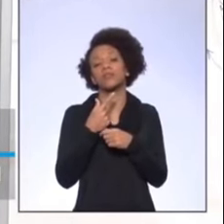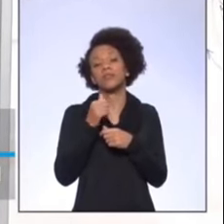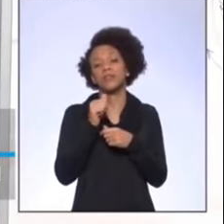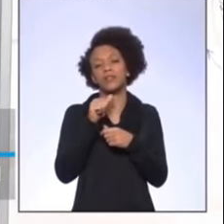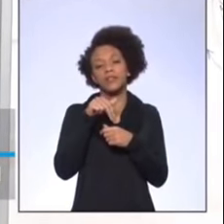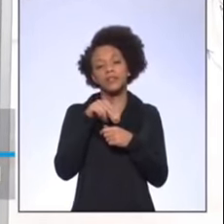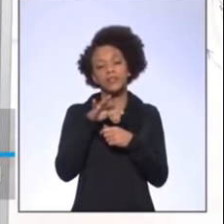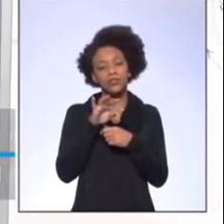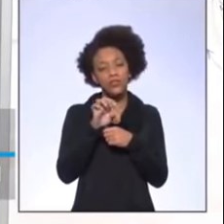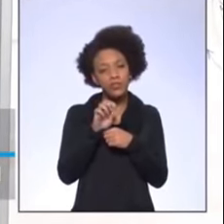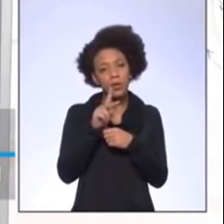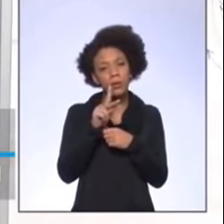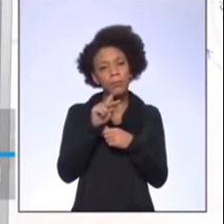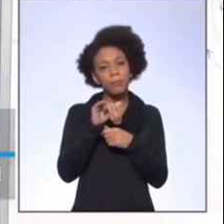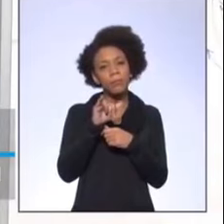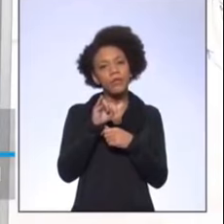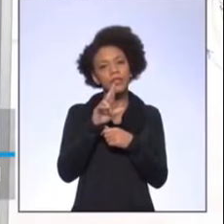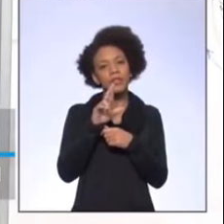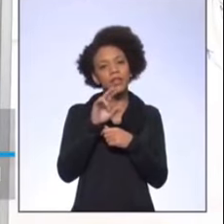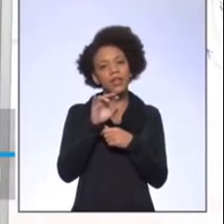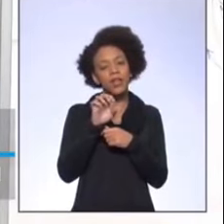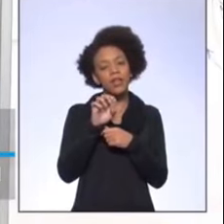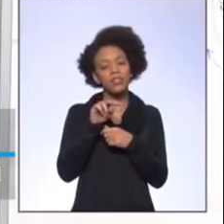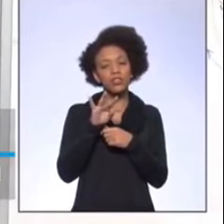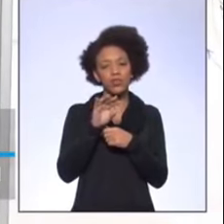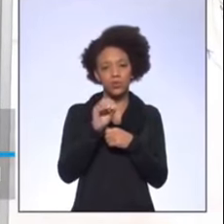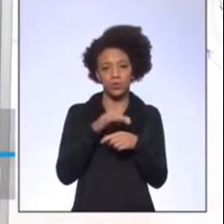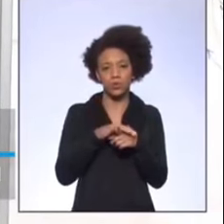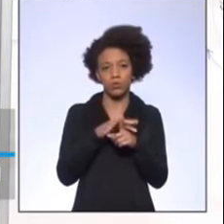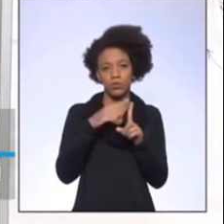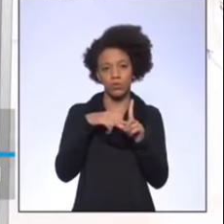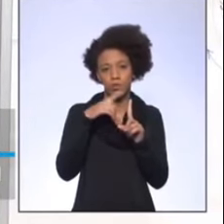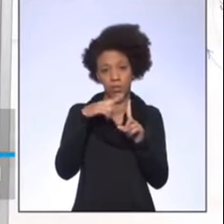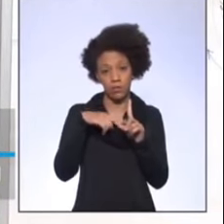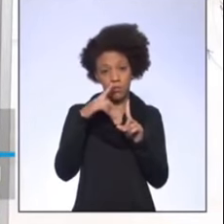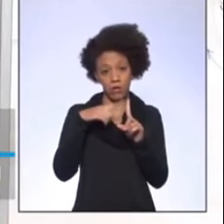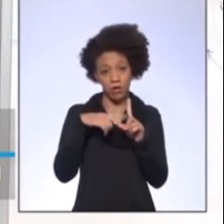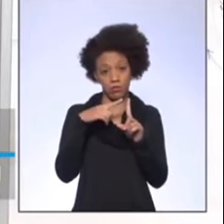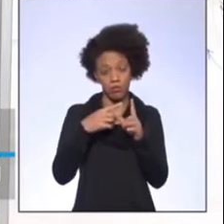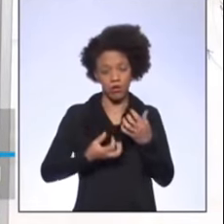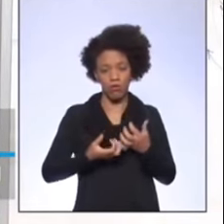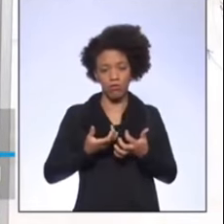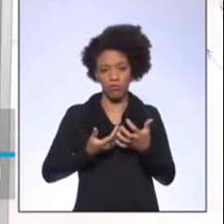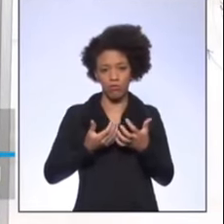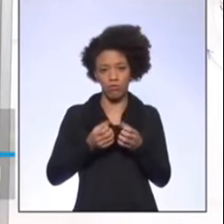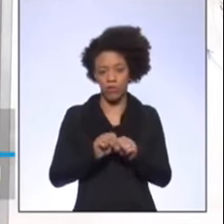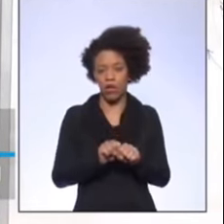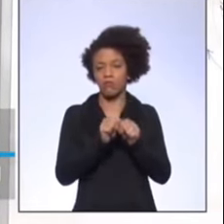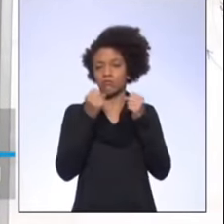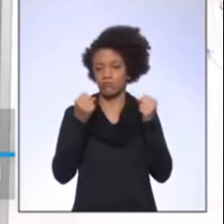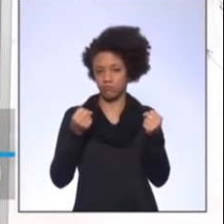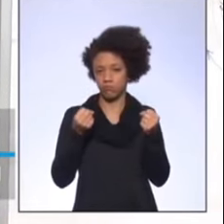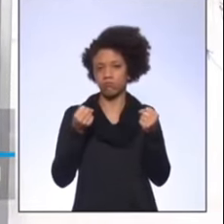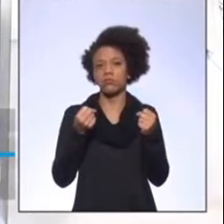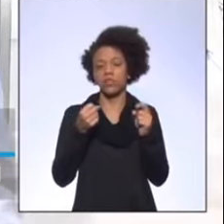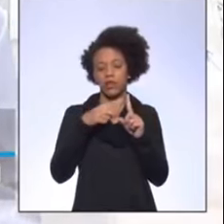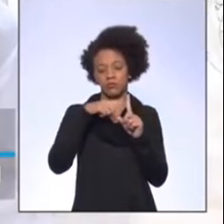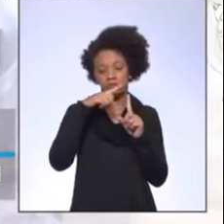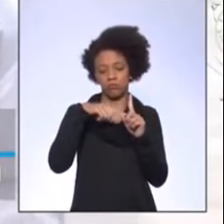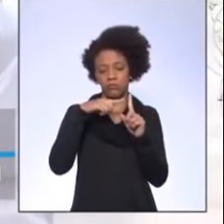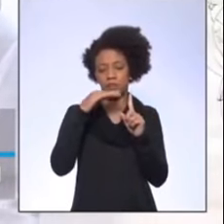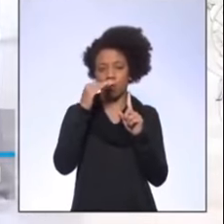né? Que vem de temperatura, né? De fogo, né? Pirético, e aí para baixar a temperatura. Tá